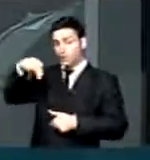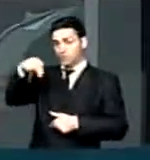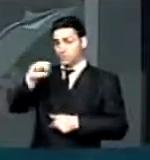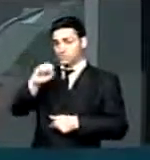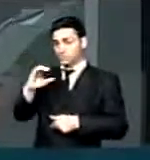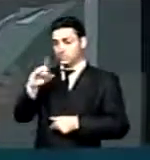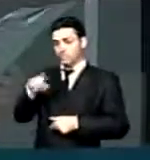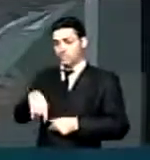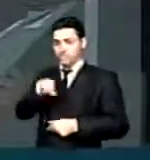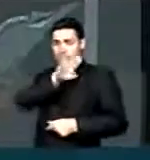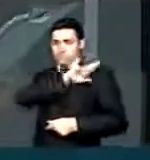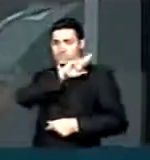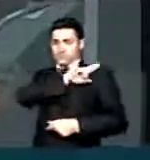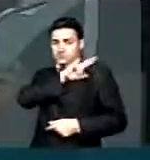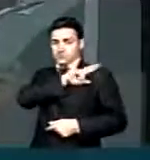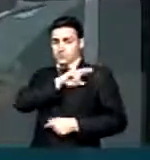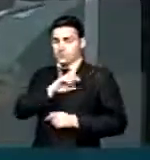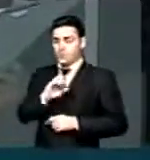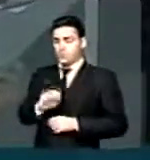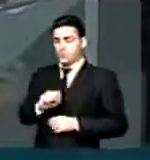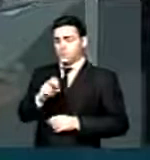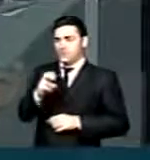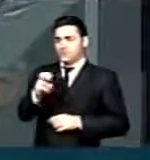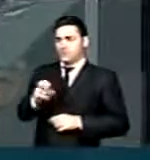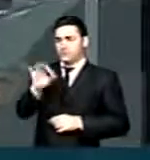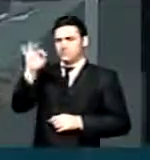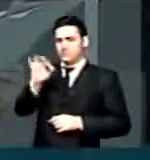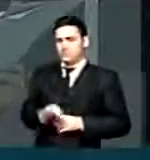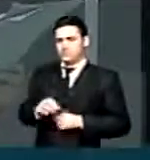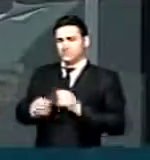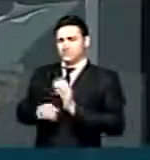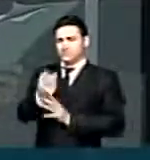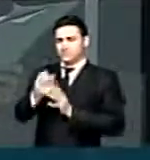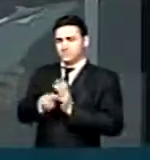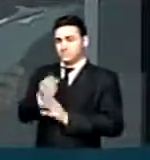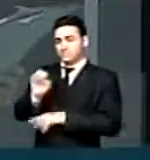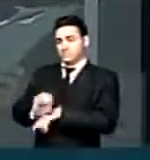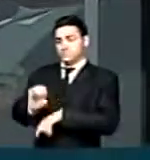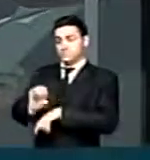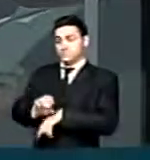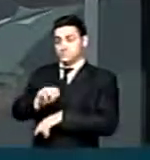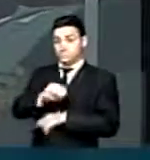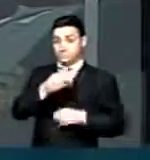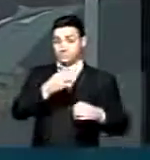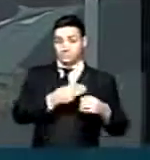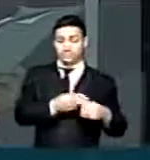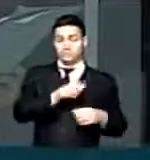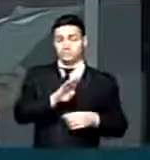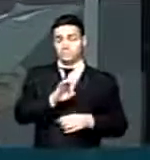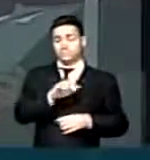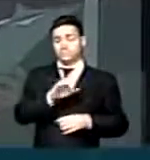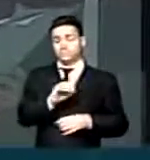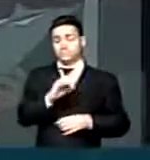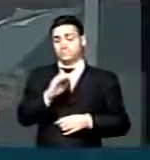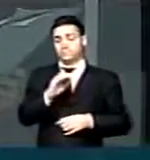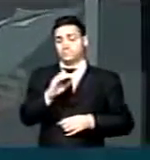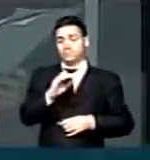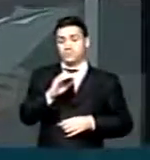Catarina responsável por 85% da produção estadual. No município de Garupa,